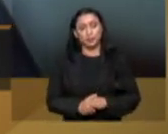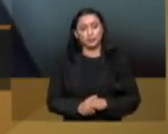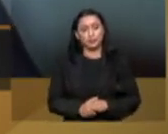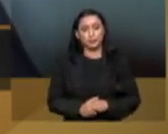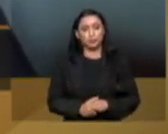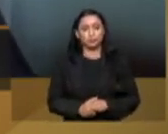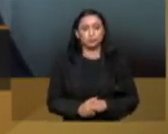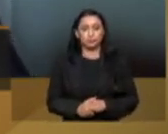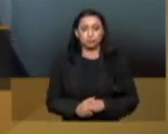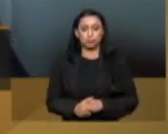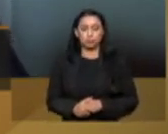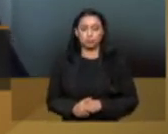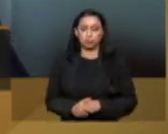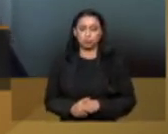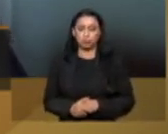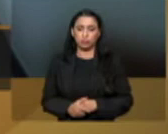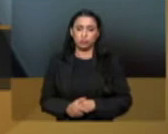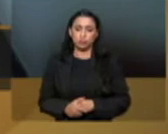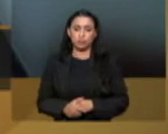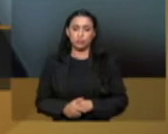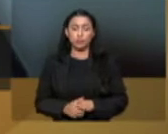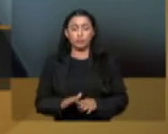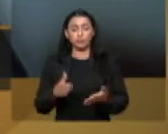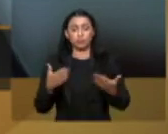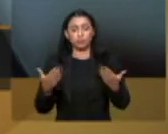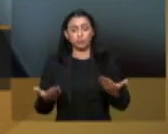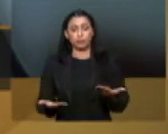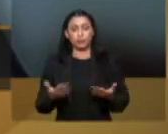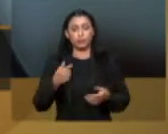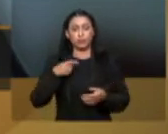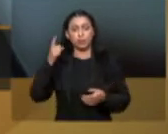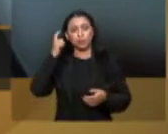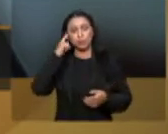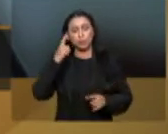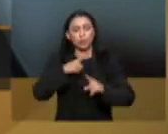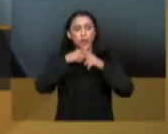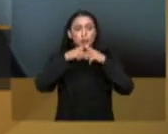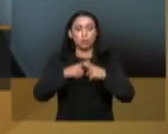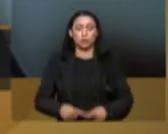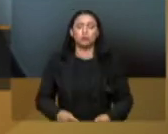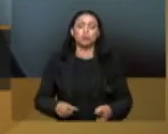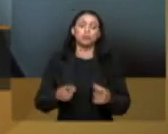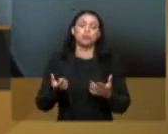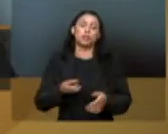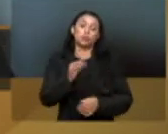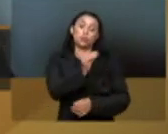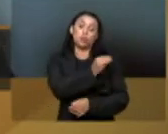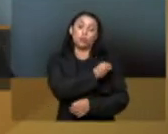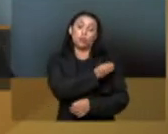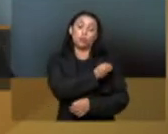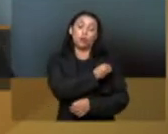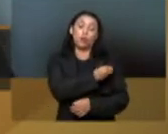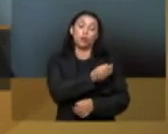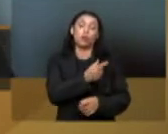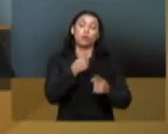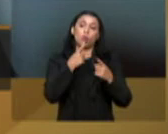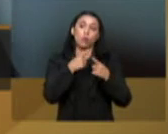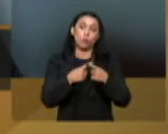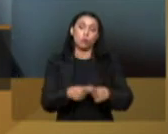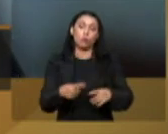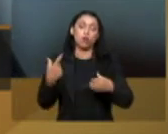Pois bem, julgo que, entre outras, como a competitividade do álcool em face da